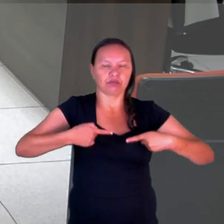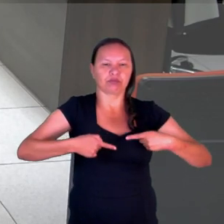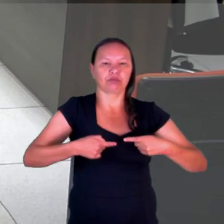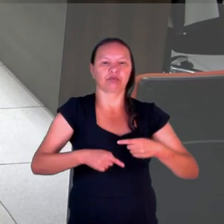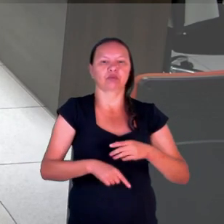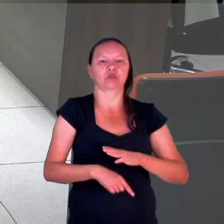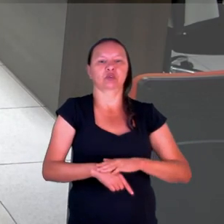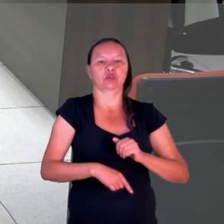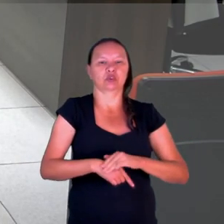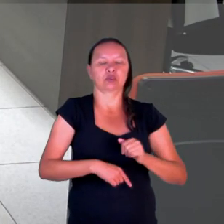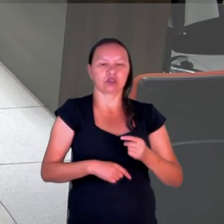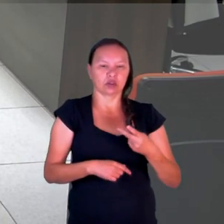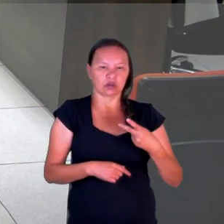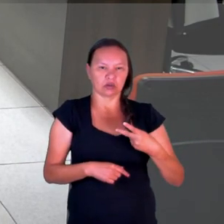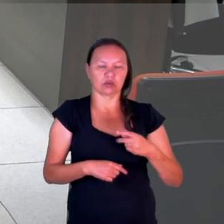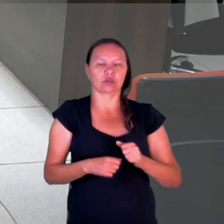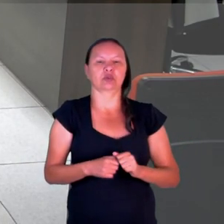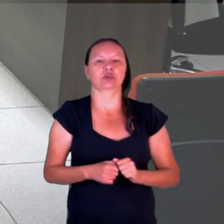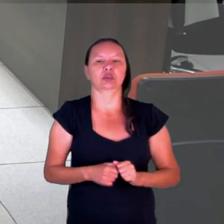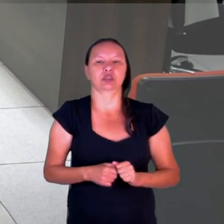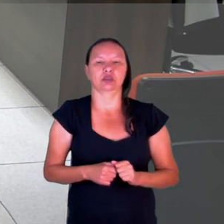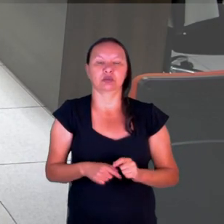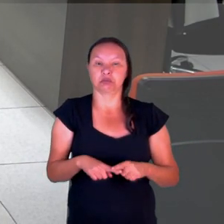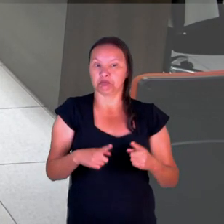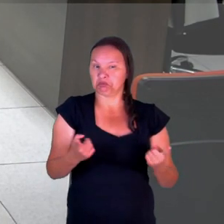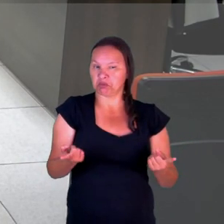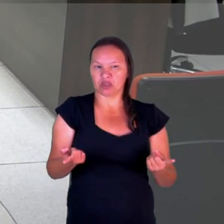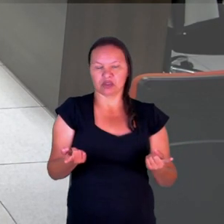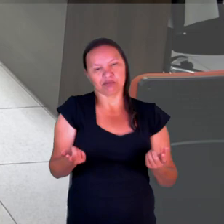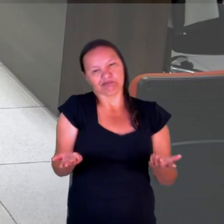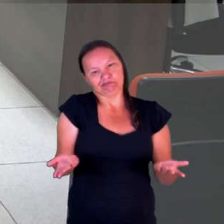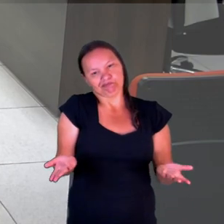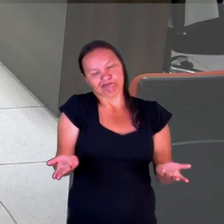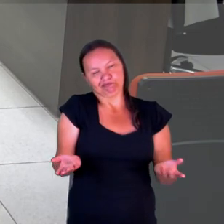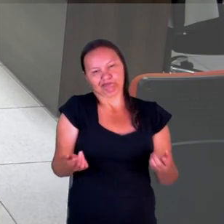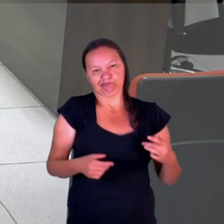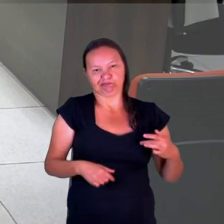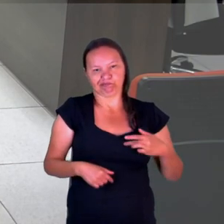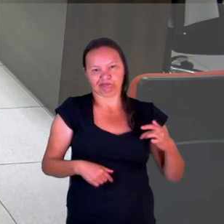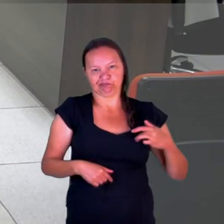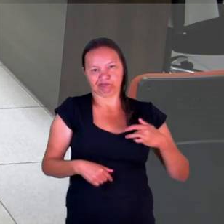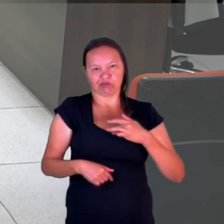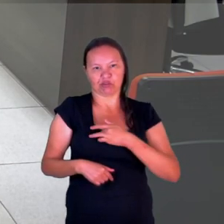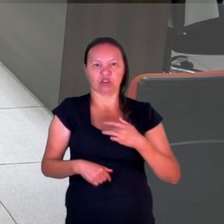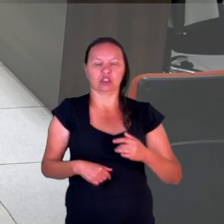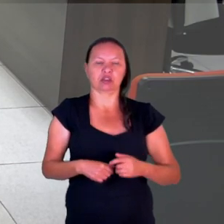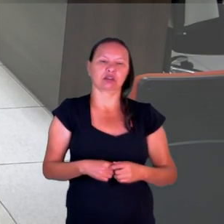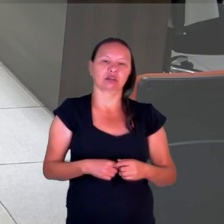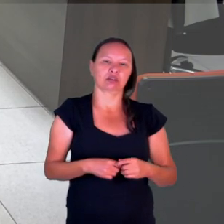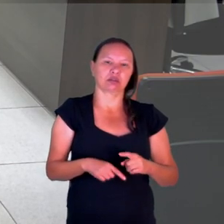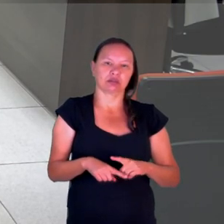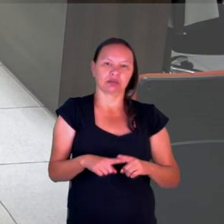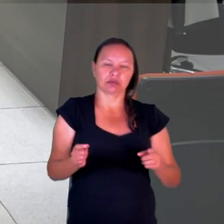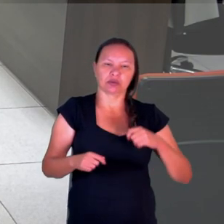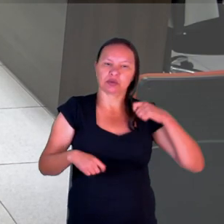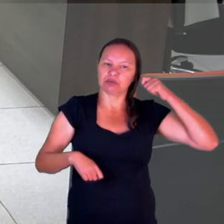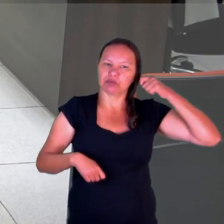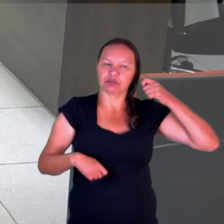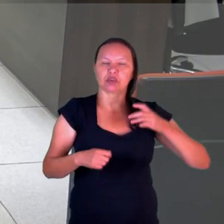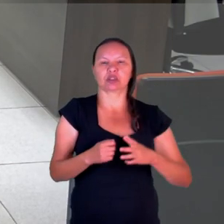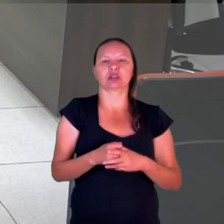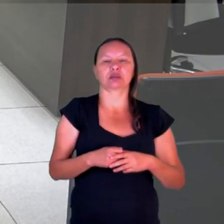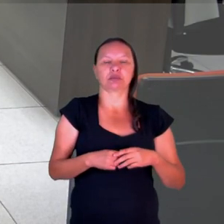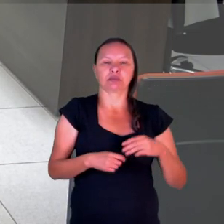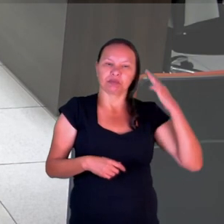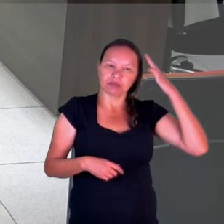dos dois eh mas infelizmente por condição de saúde a gente não conseguiu mais fazer nenhum dos dois vídeos mas a